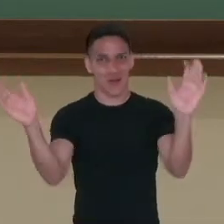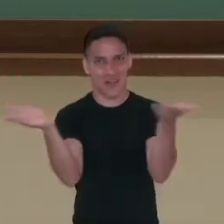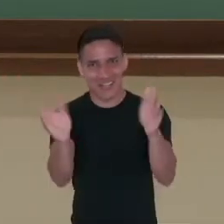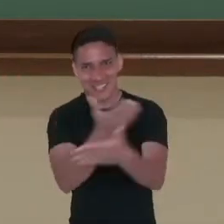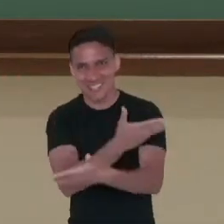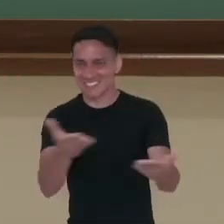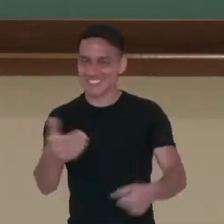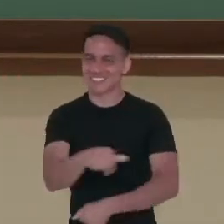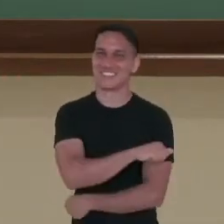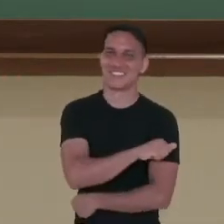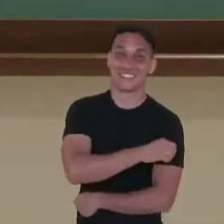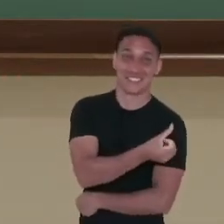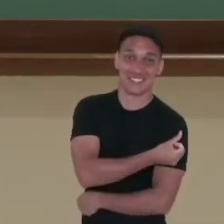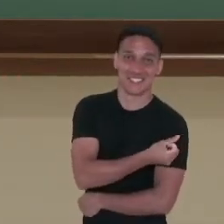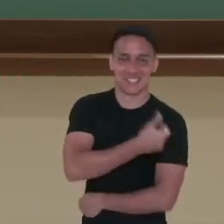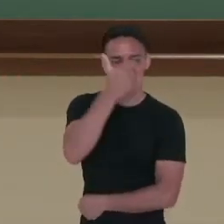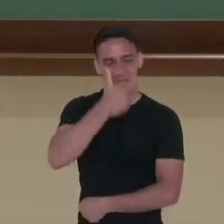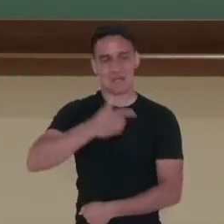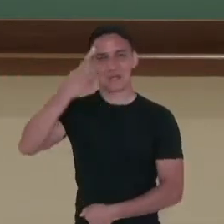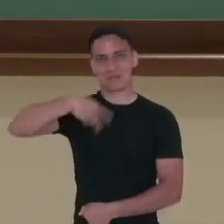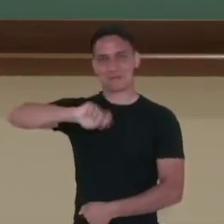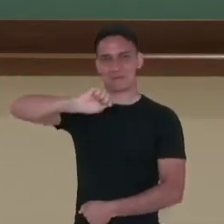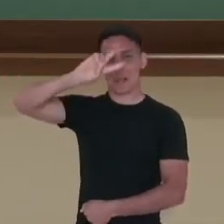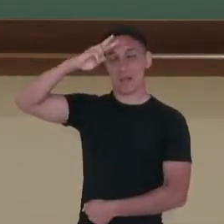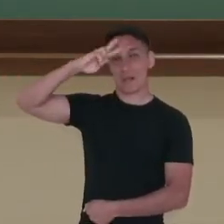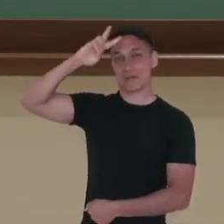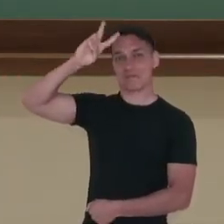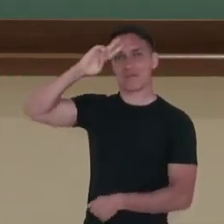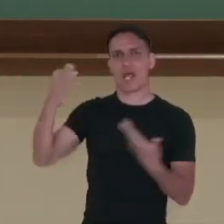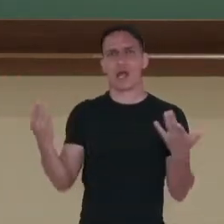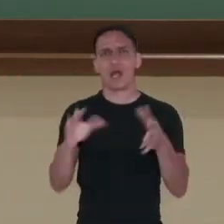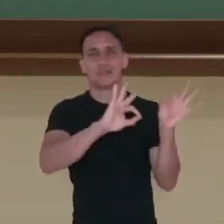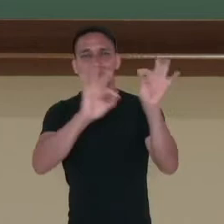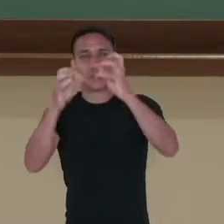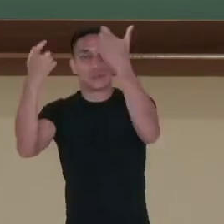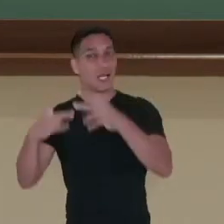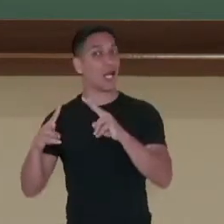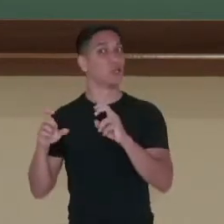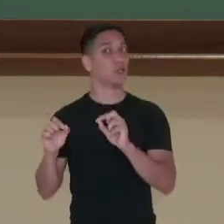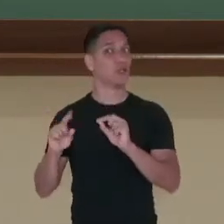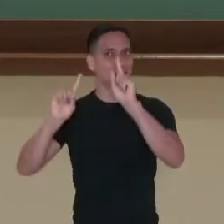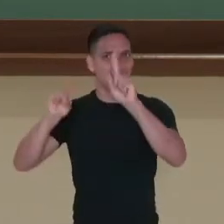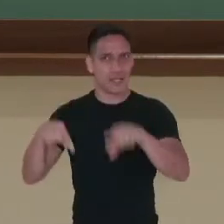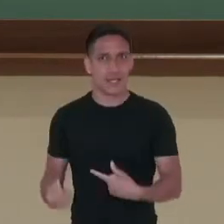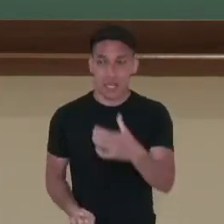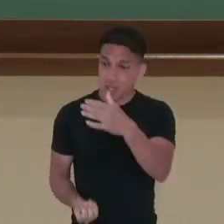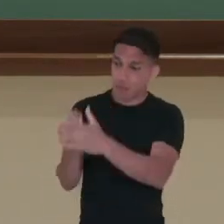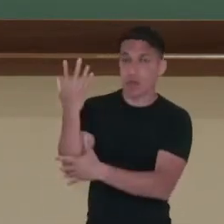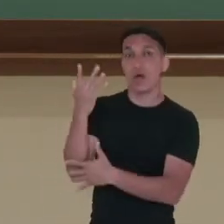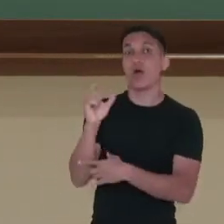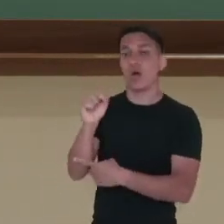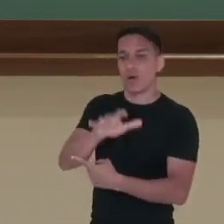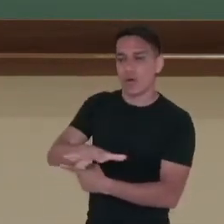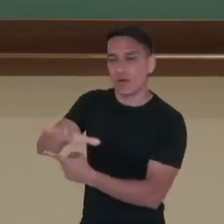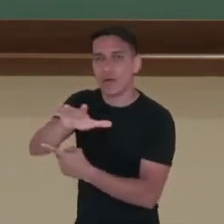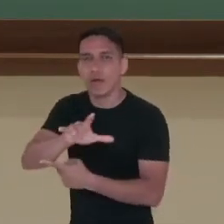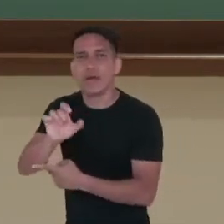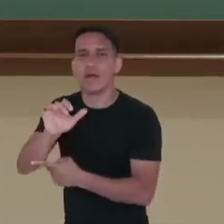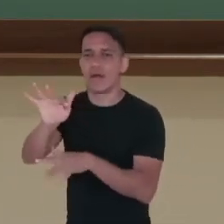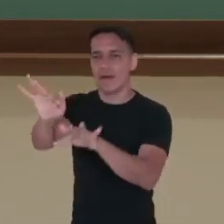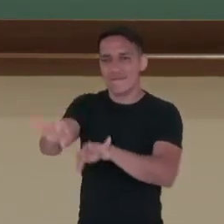Olá, estudantes do sexto ano, sou o professor Roberto Falcione. Neste vídeo vamos falar sobre origens